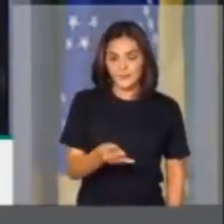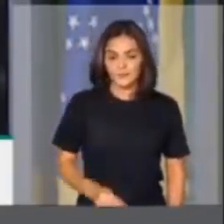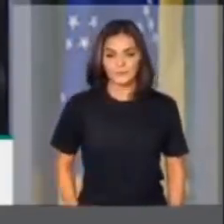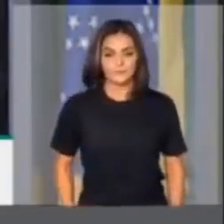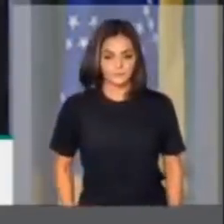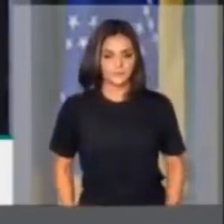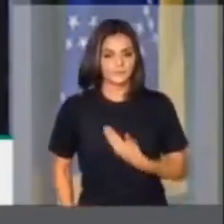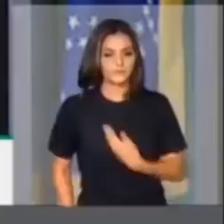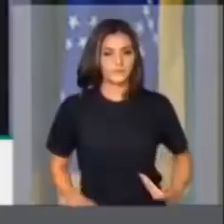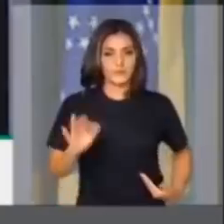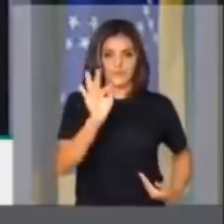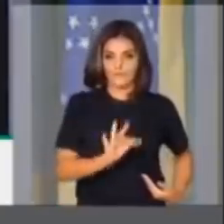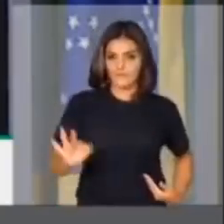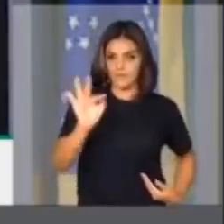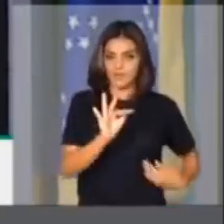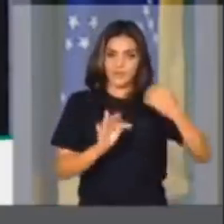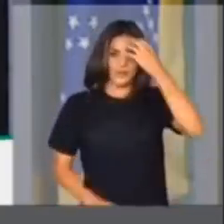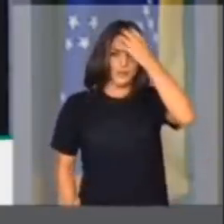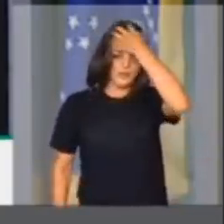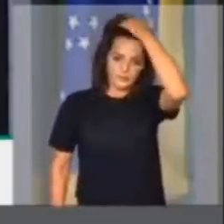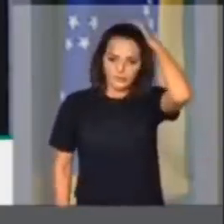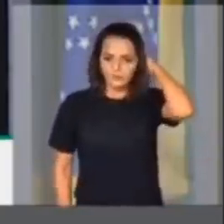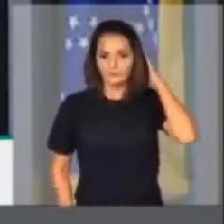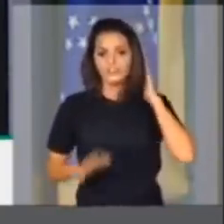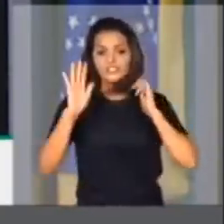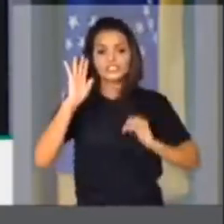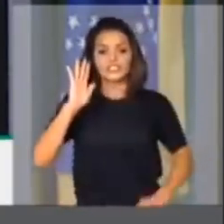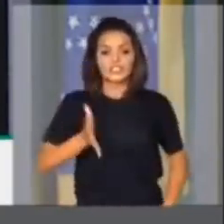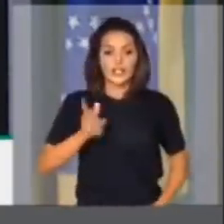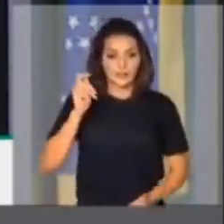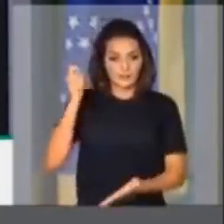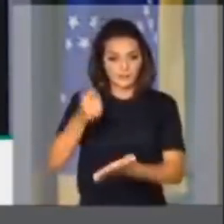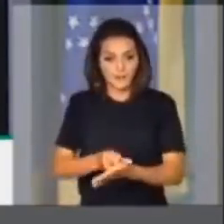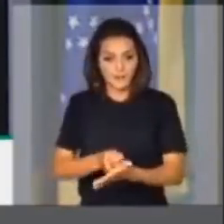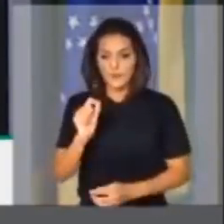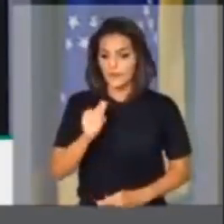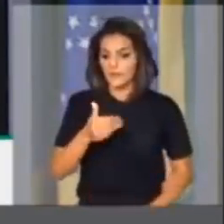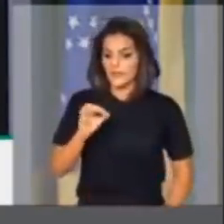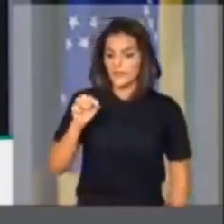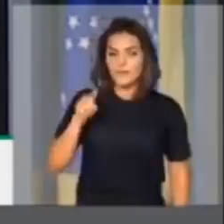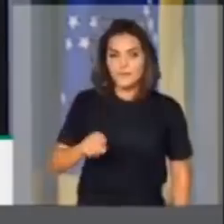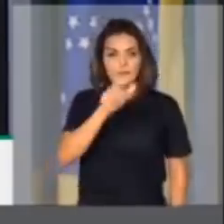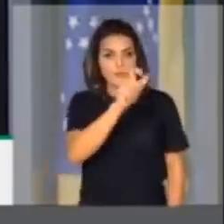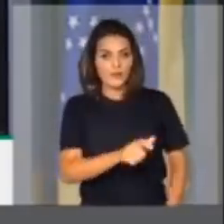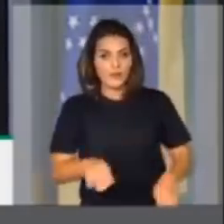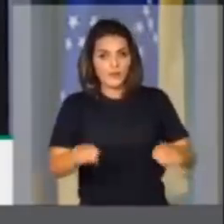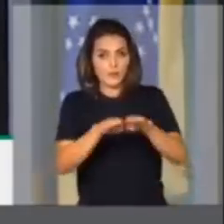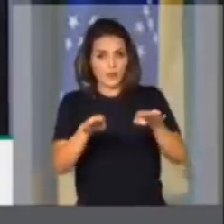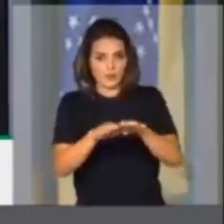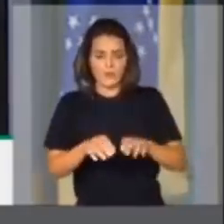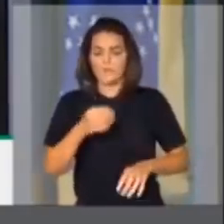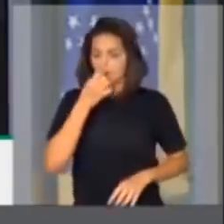o governo federal, deputado Frota, já paga hoje mais 10 mil para ele ter a paridade. O